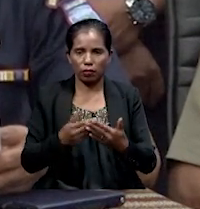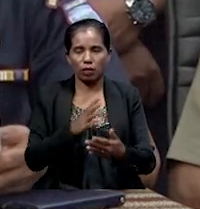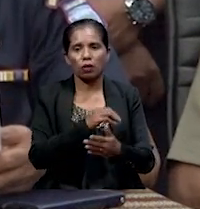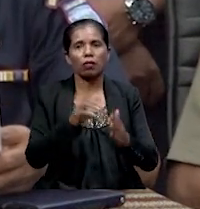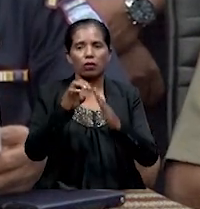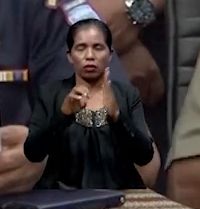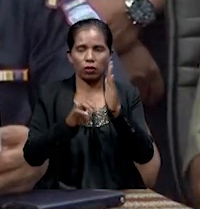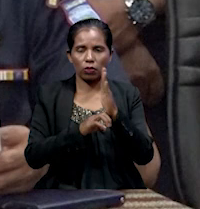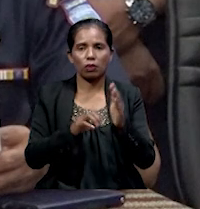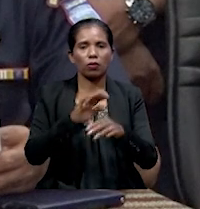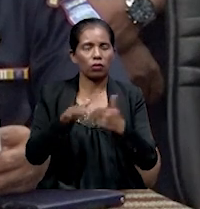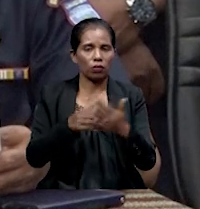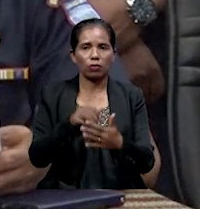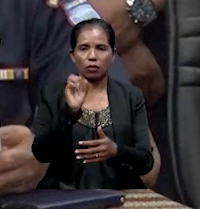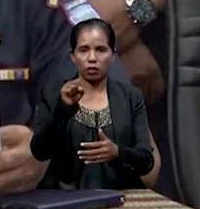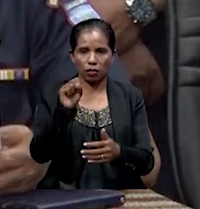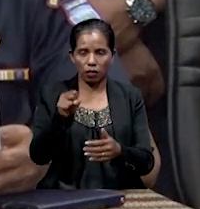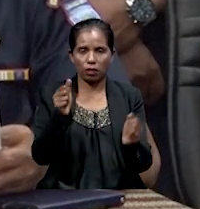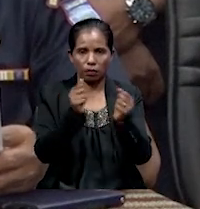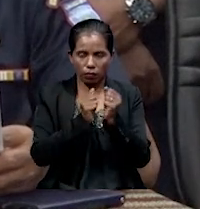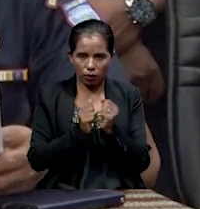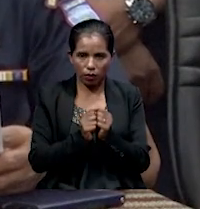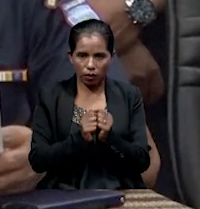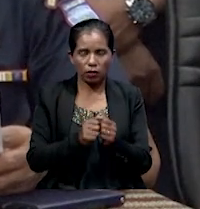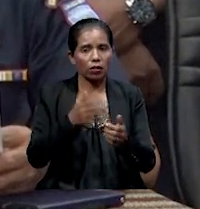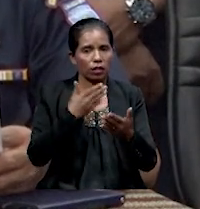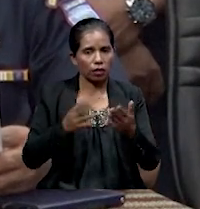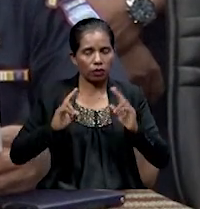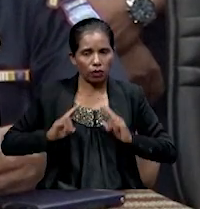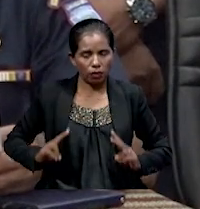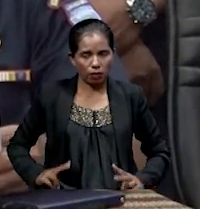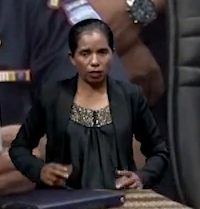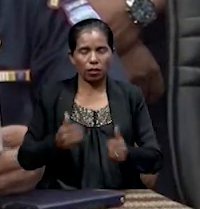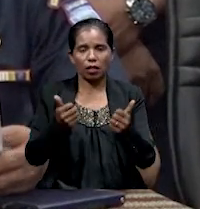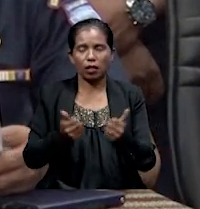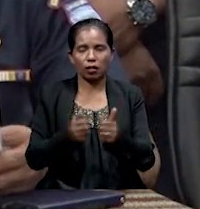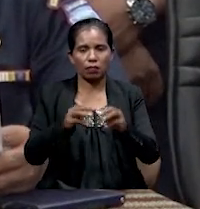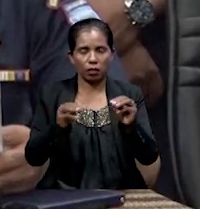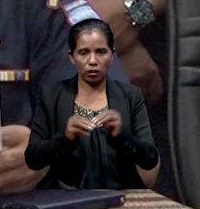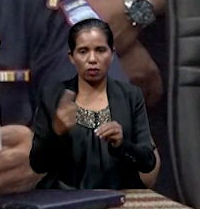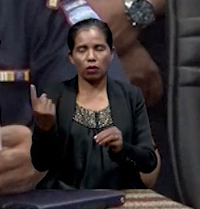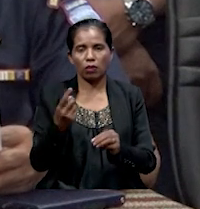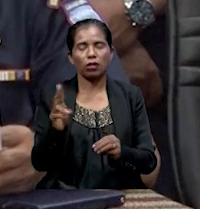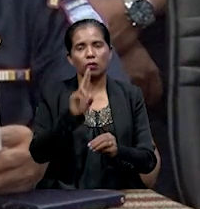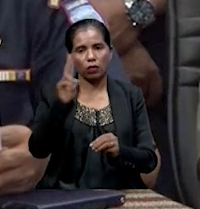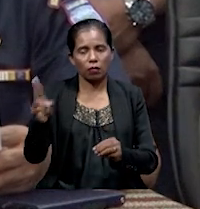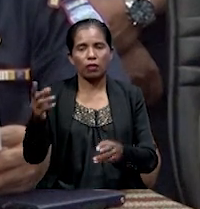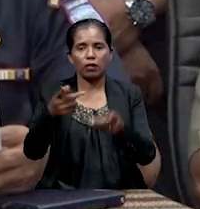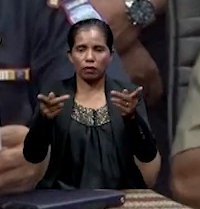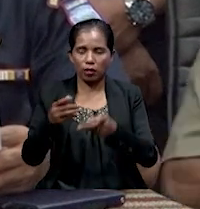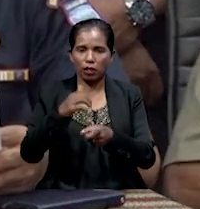estrutura concorda a tu atributo artes marciais se usa de ba fatin treinamento. Do